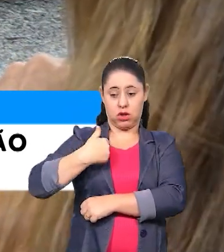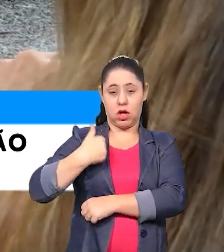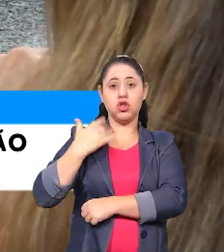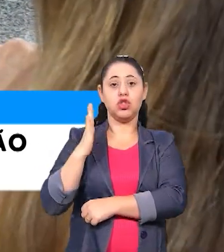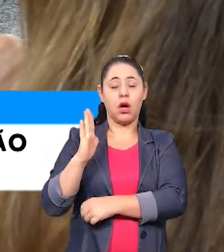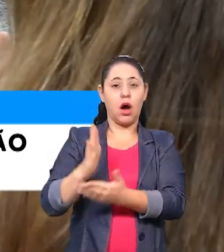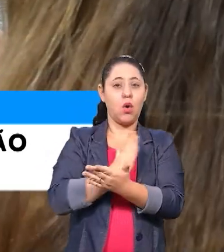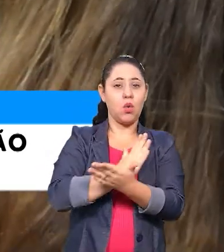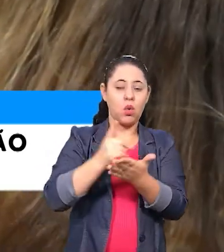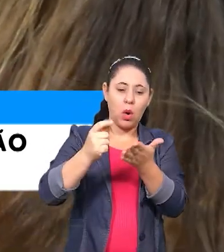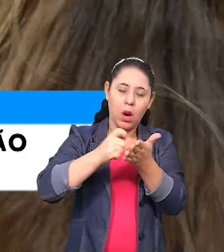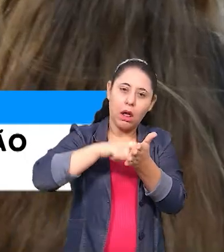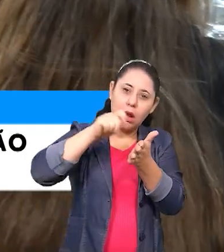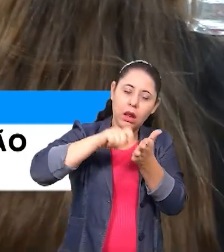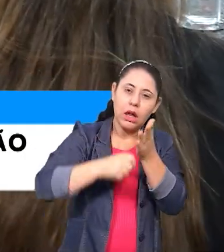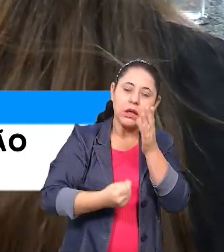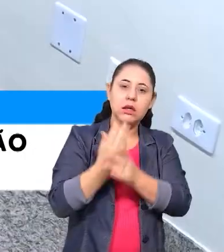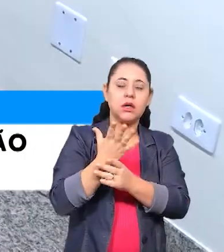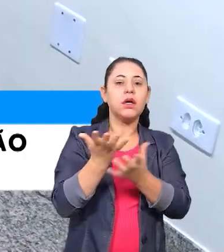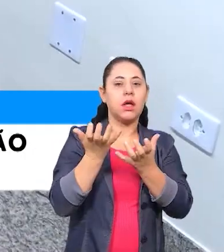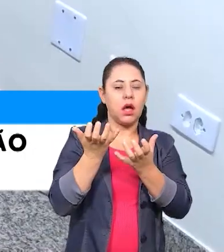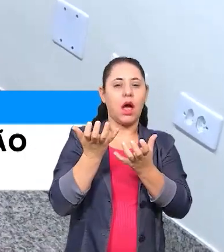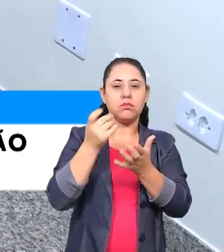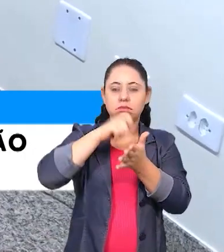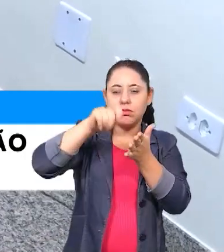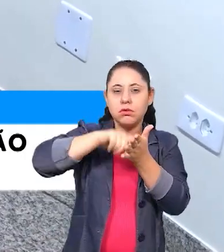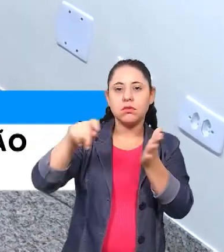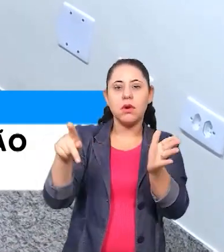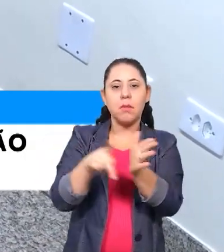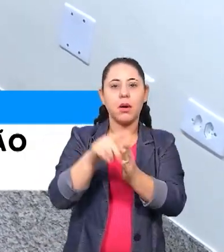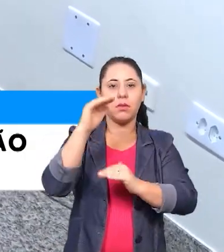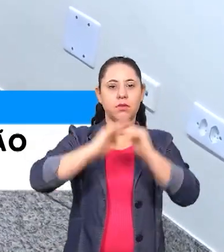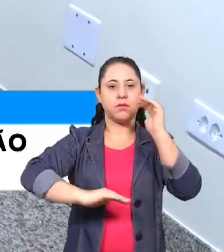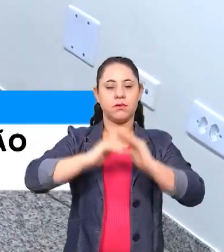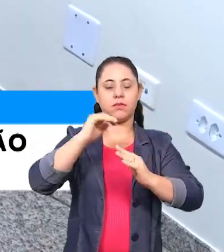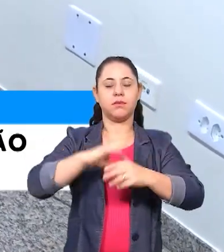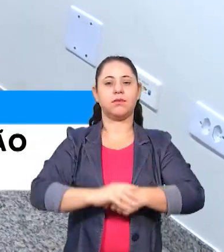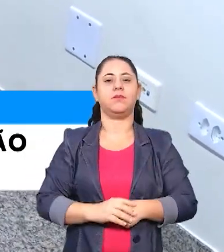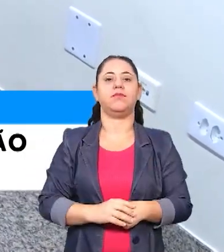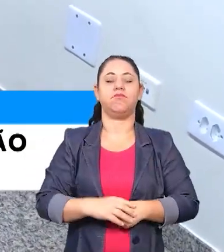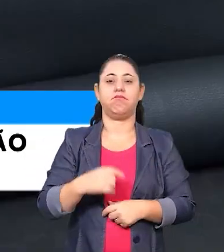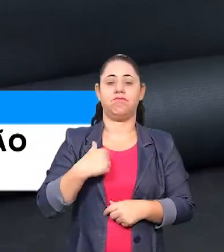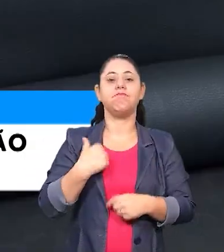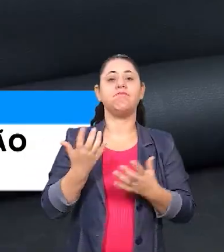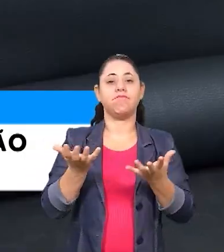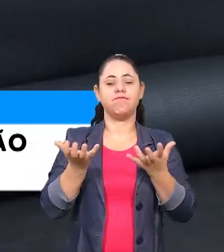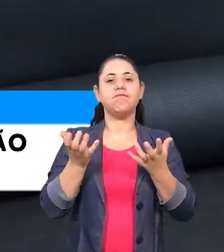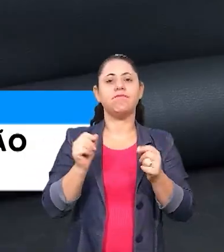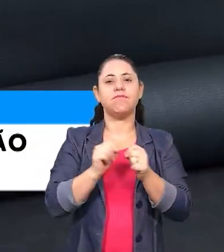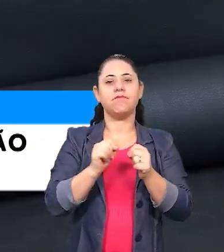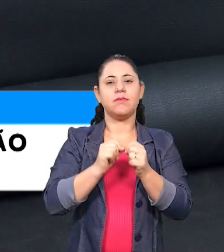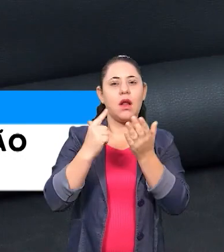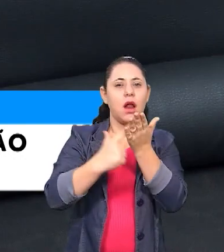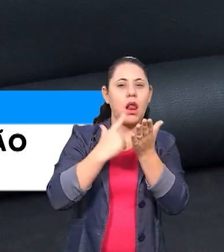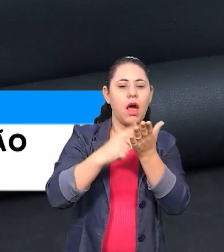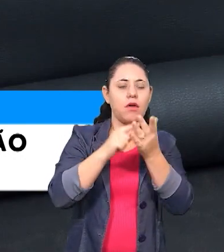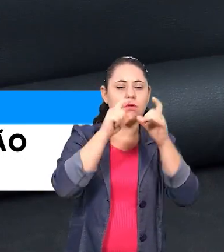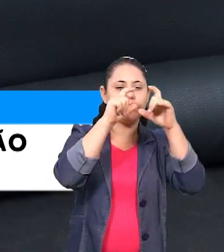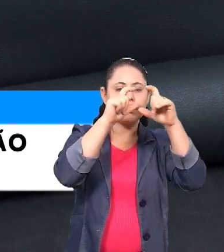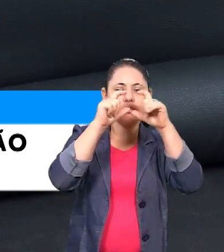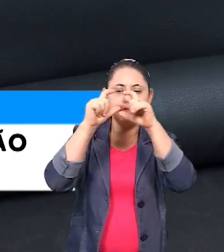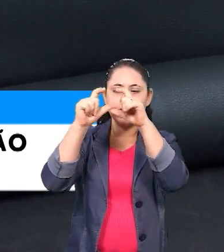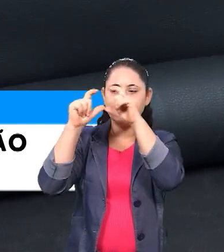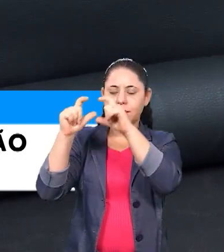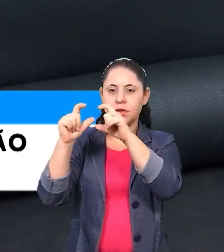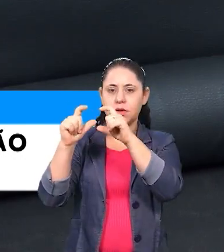7 anos já escreveu alguns livros. Ele contou que pretende seguir a carreira de escritor. Eu quero